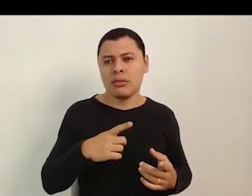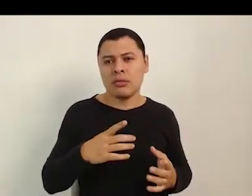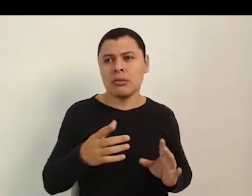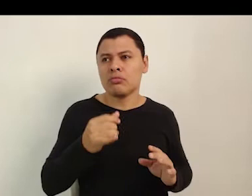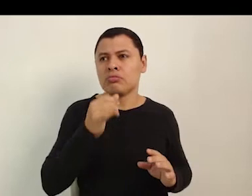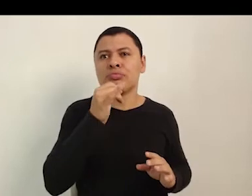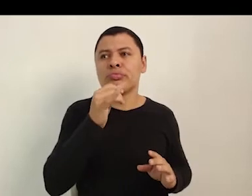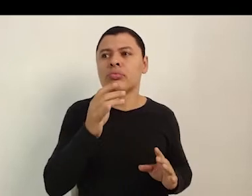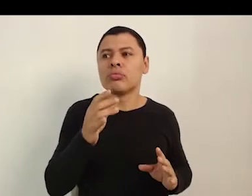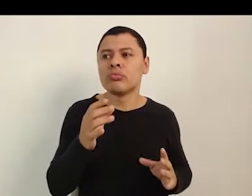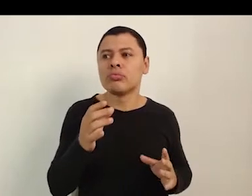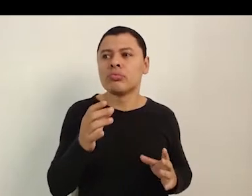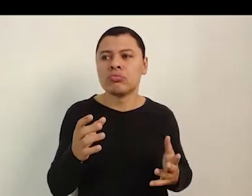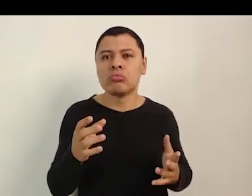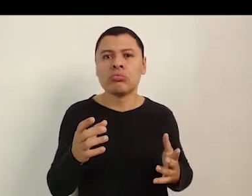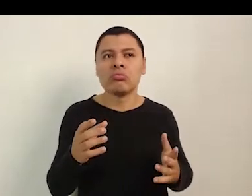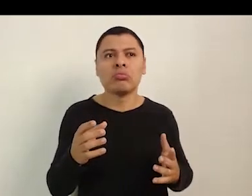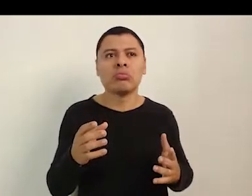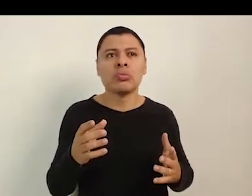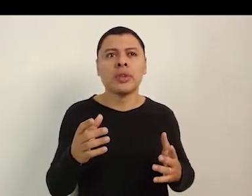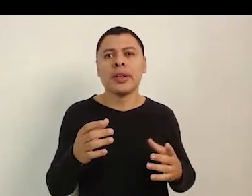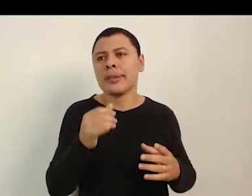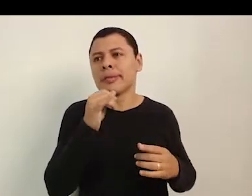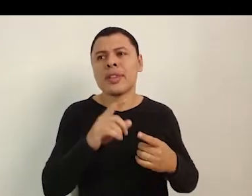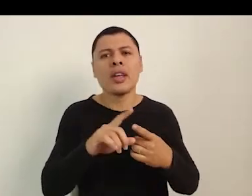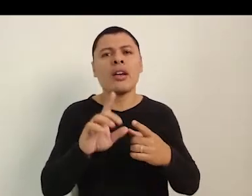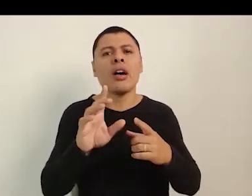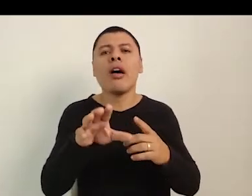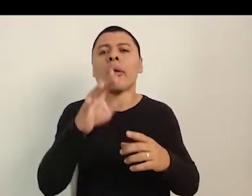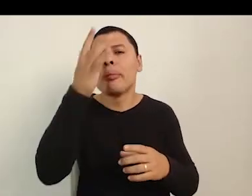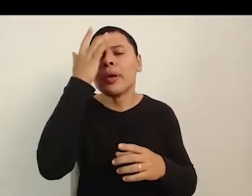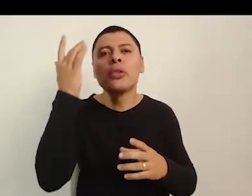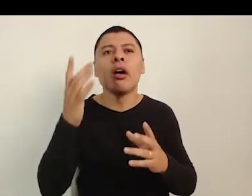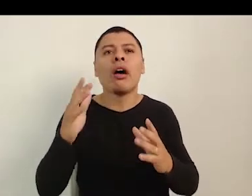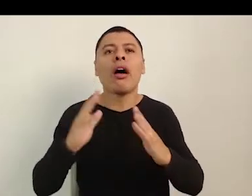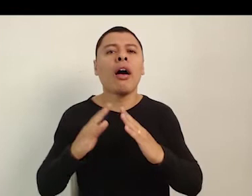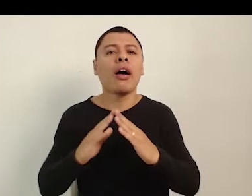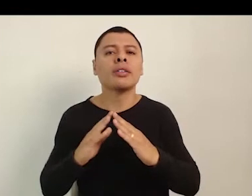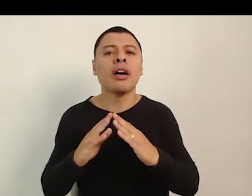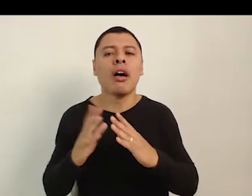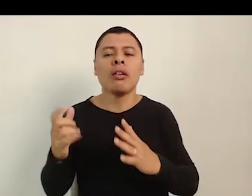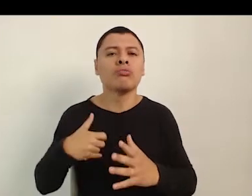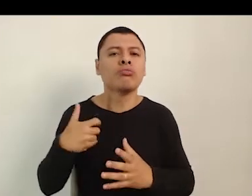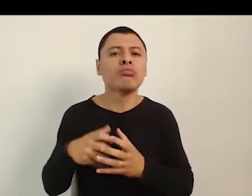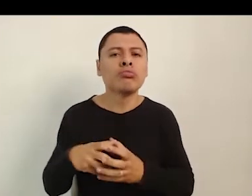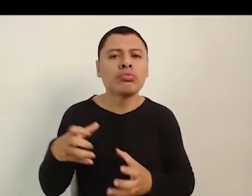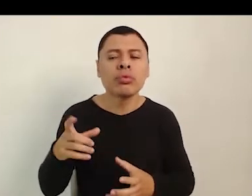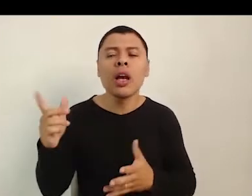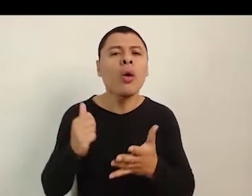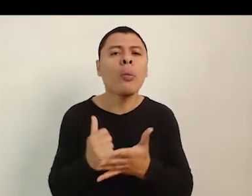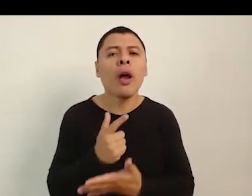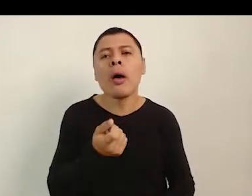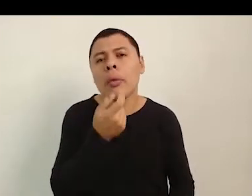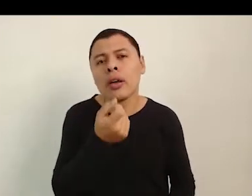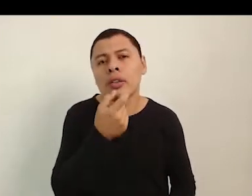dizer assim, de usando IoT, etc. Vamos pegar aquela pessoa que está em casa mesmo, aquele idoso, que quer comprar o remédio